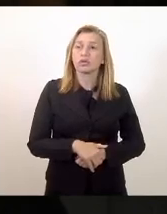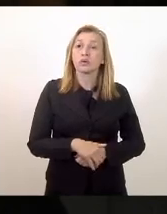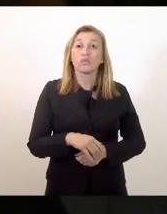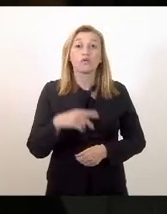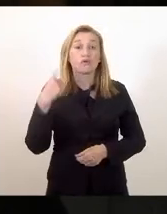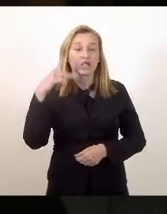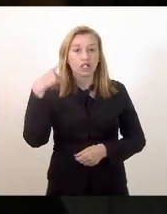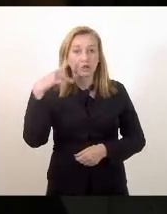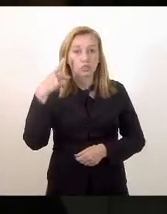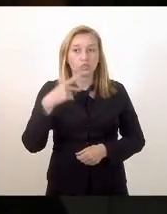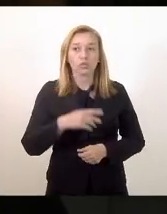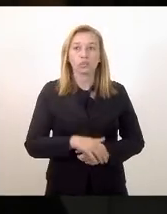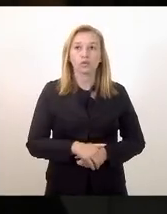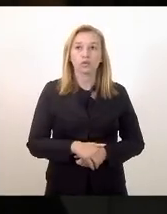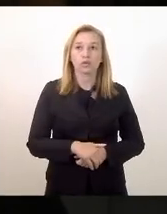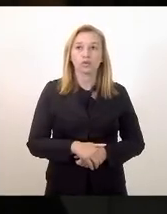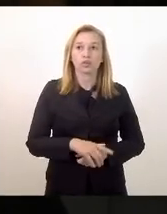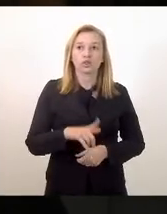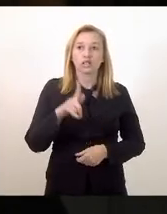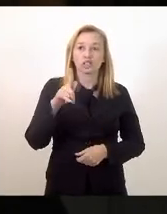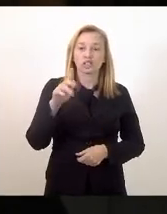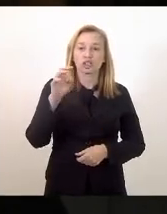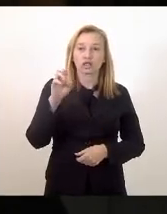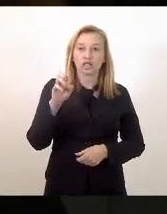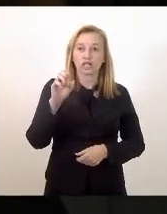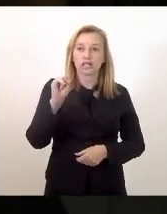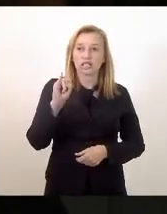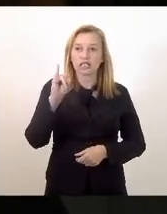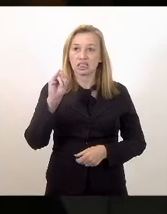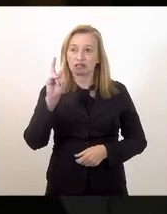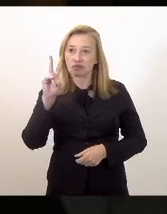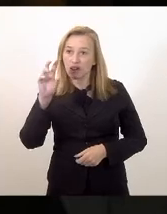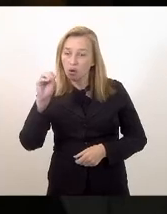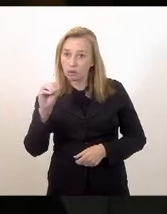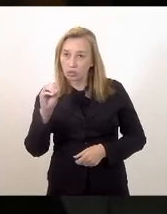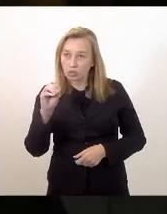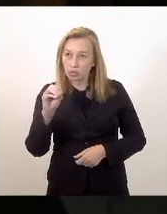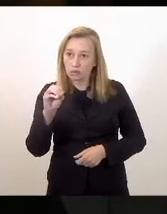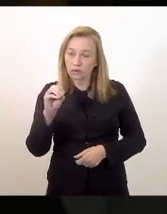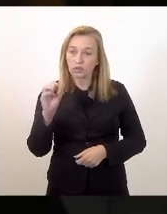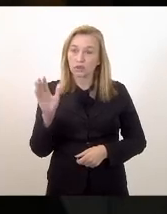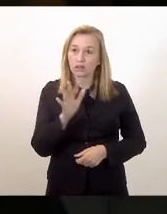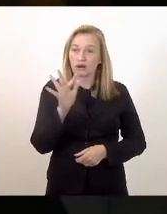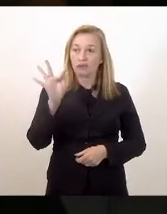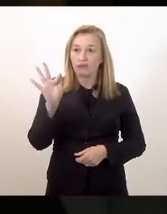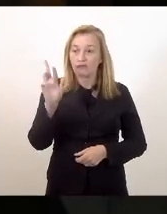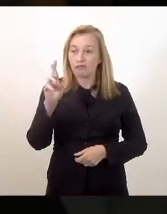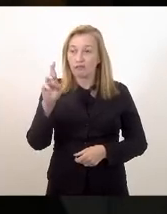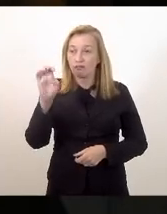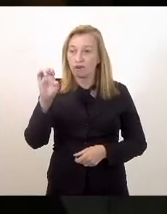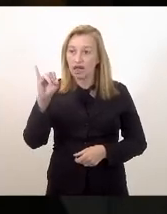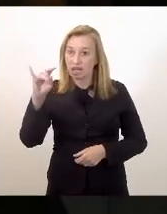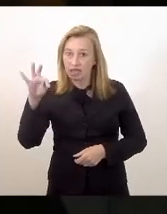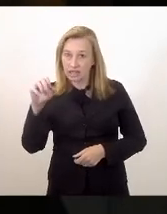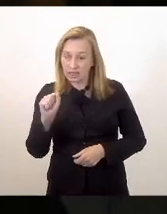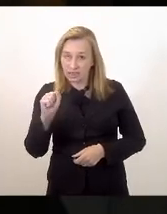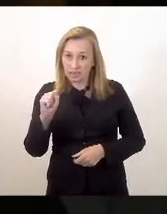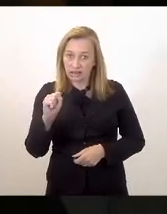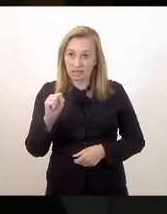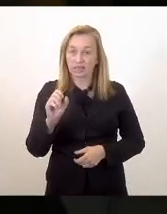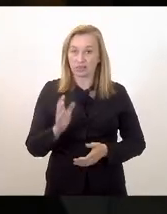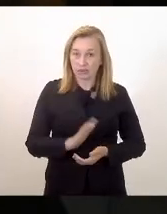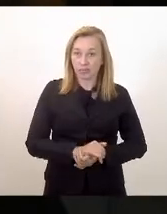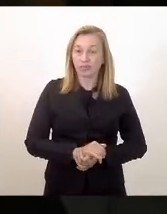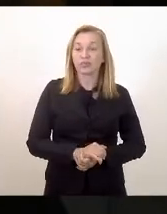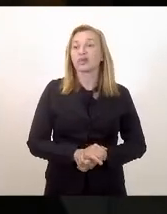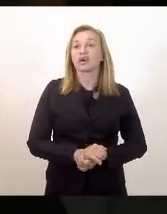vereador Gesivaldo Ribeiro de Freitas, o Renatinho. O Renatinho foi meu parceiro, e, sobretudo, na